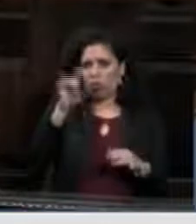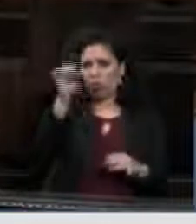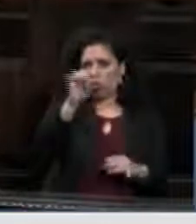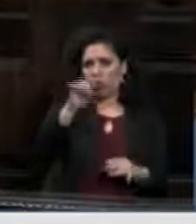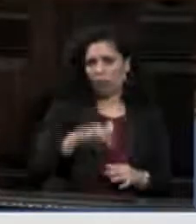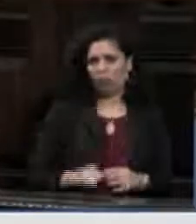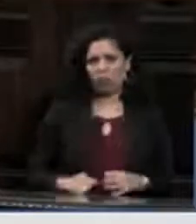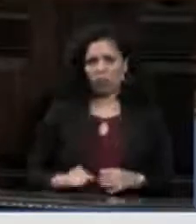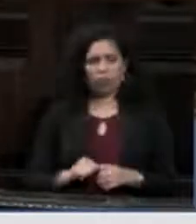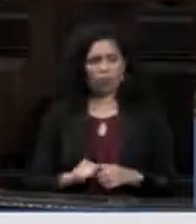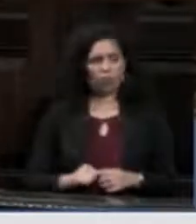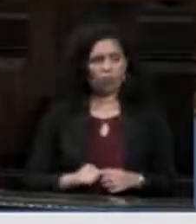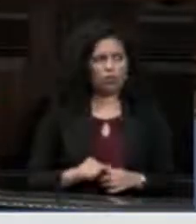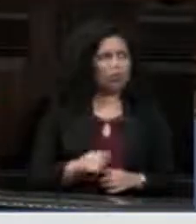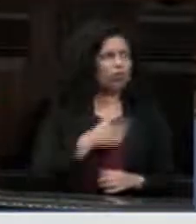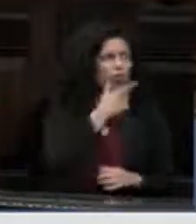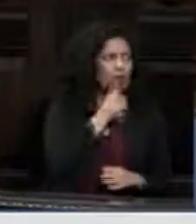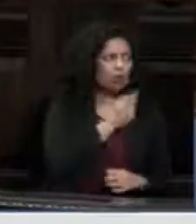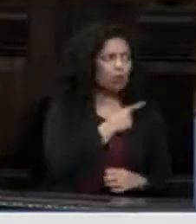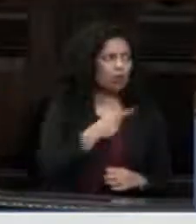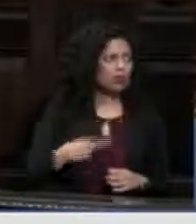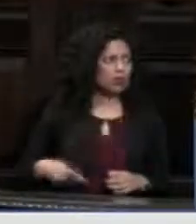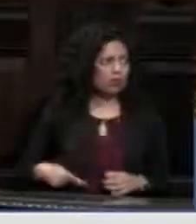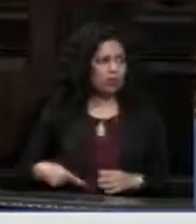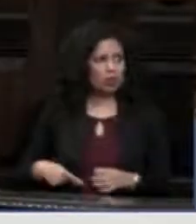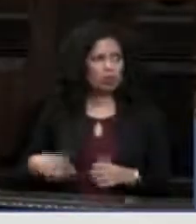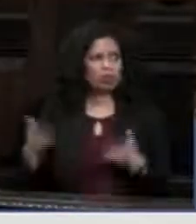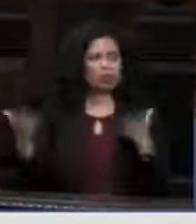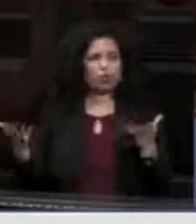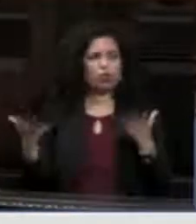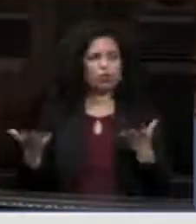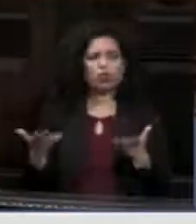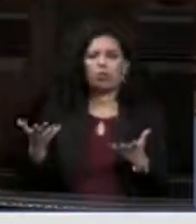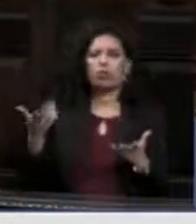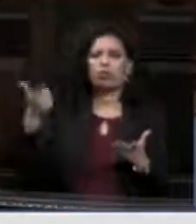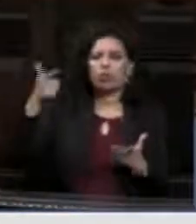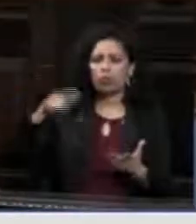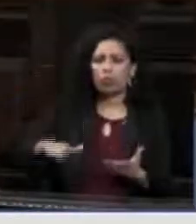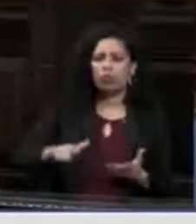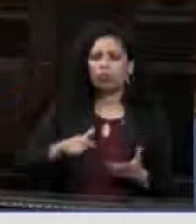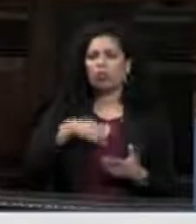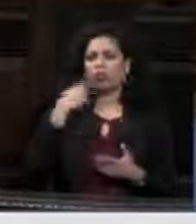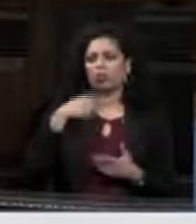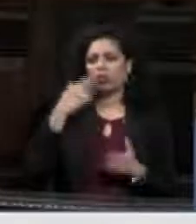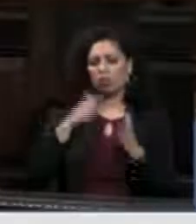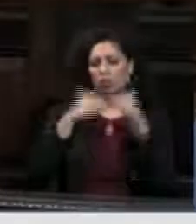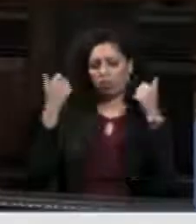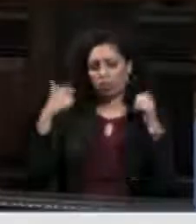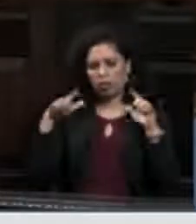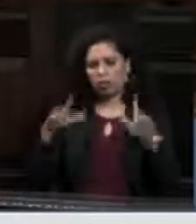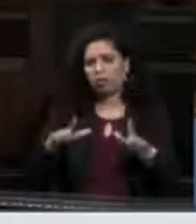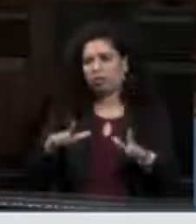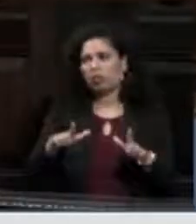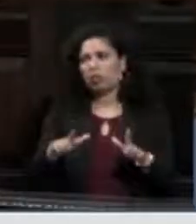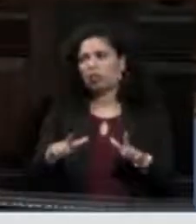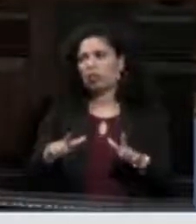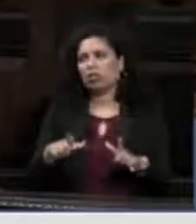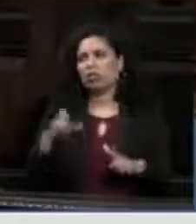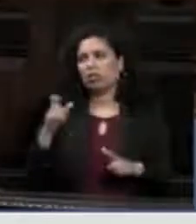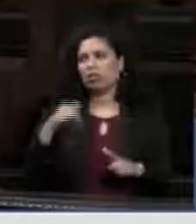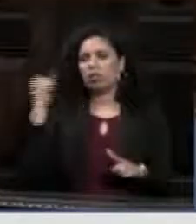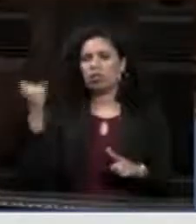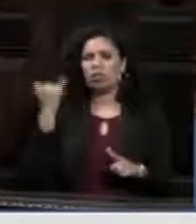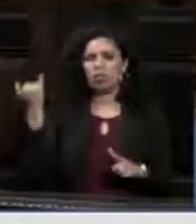públicos. Por isso, senhor presidente, eu trago mais uma vez essa casa o debate. É necessário que,